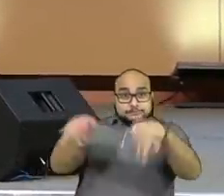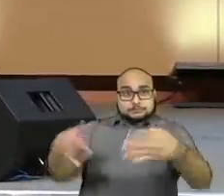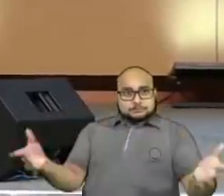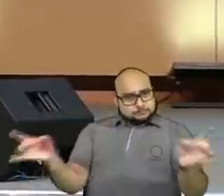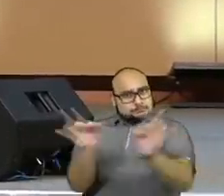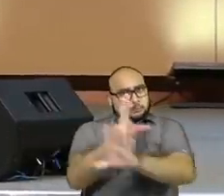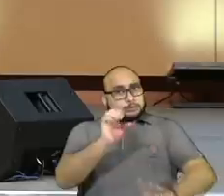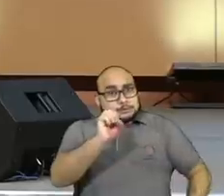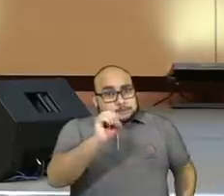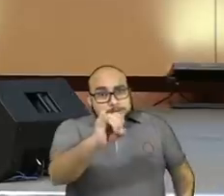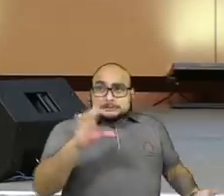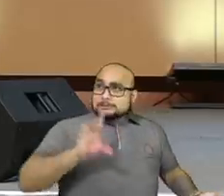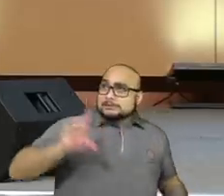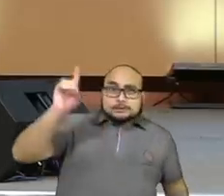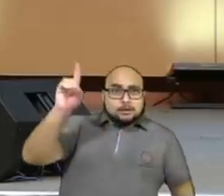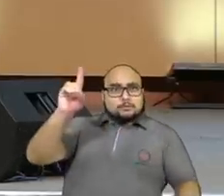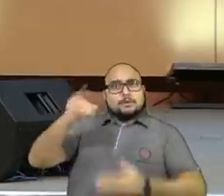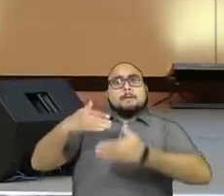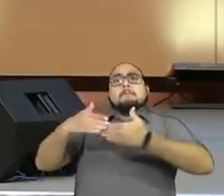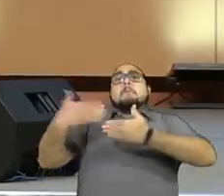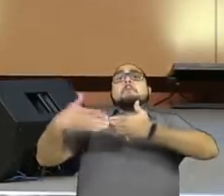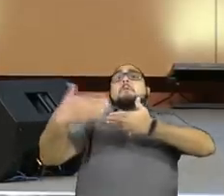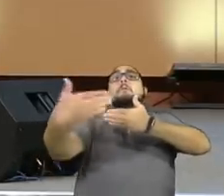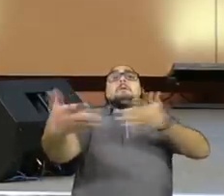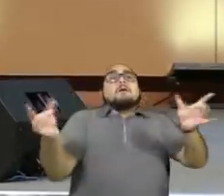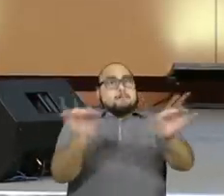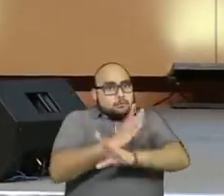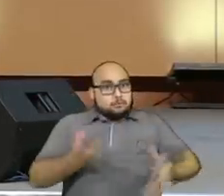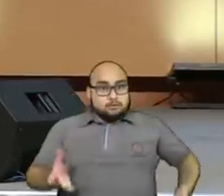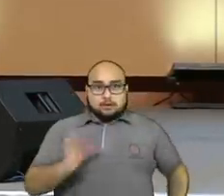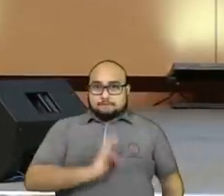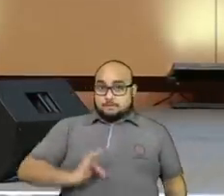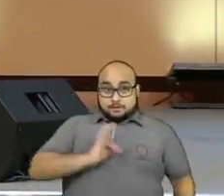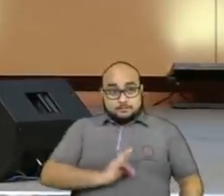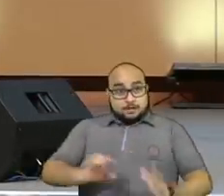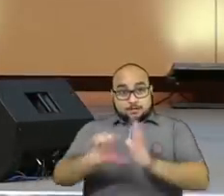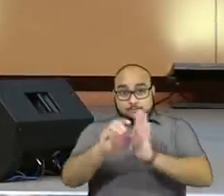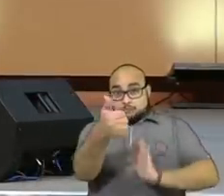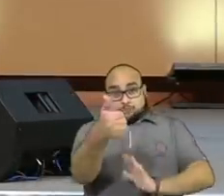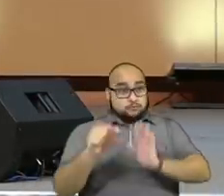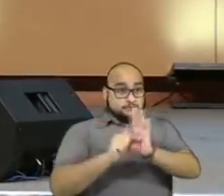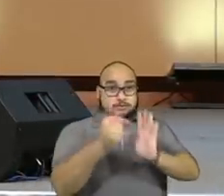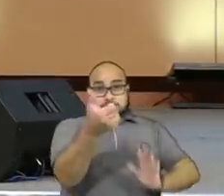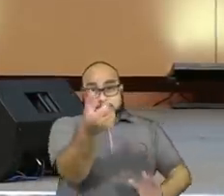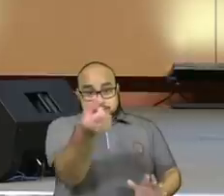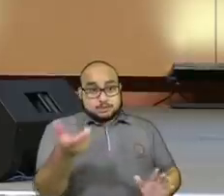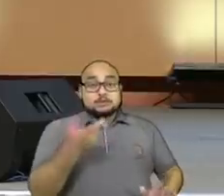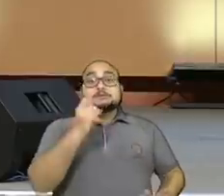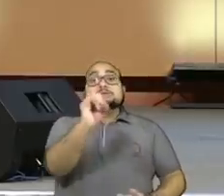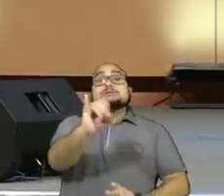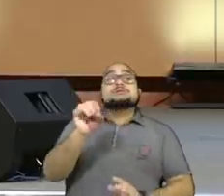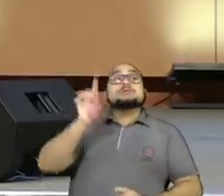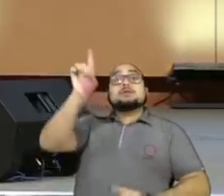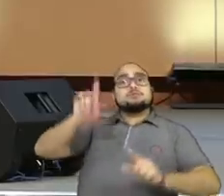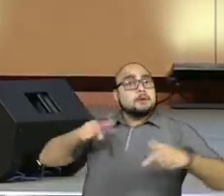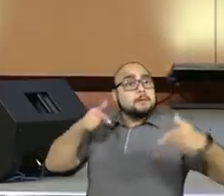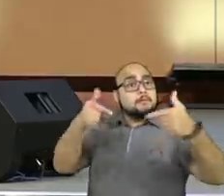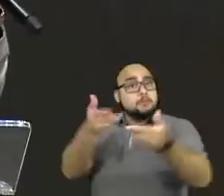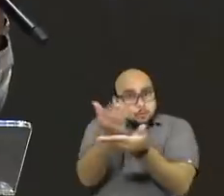Deus concluir todo o processo. Filipenses 1:6 diz que aquele que começou a boa